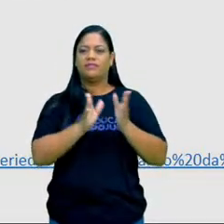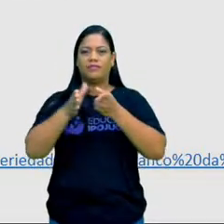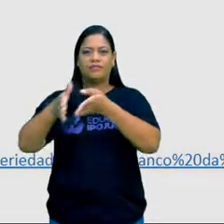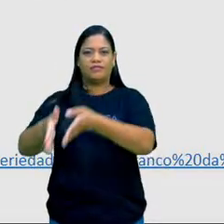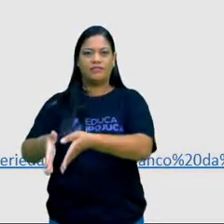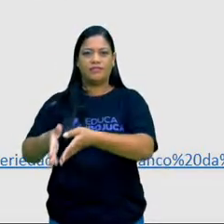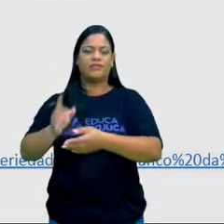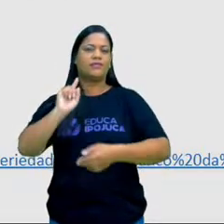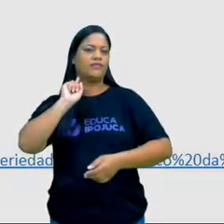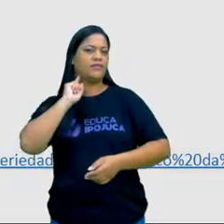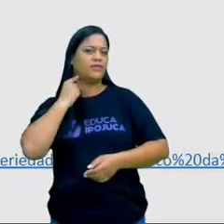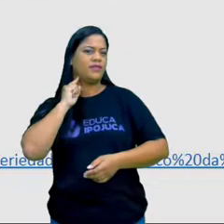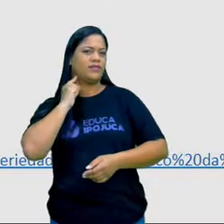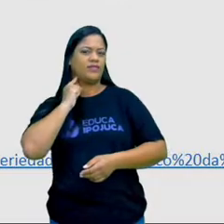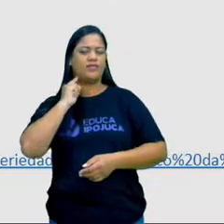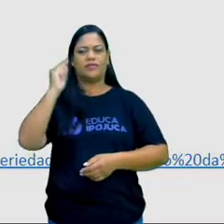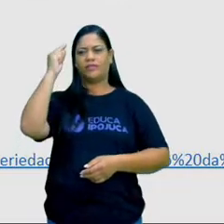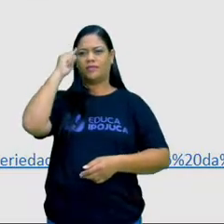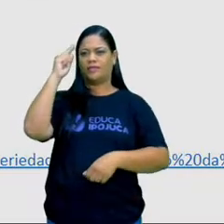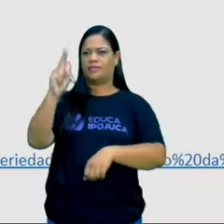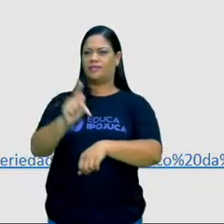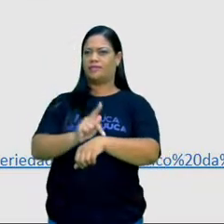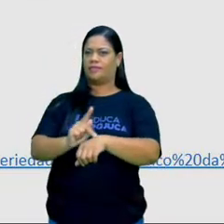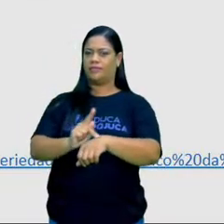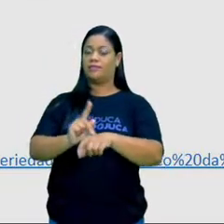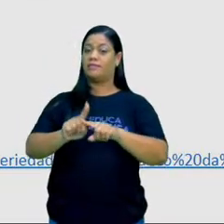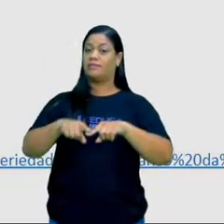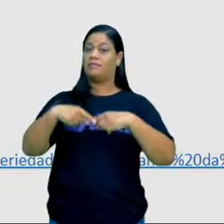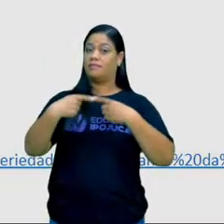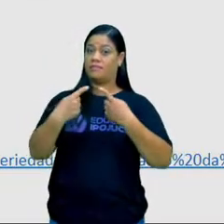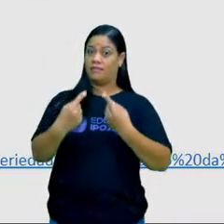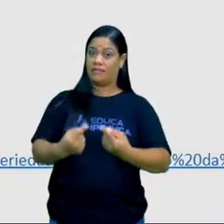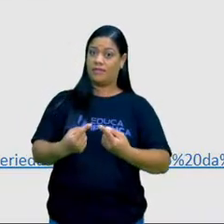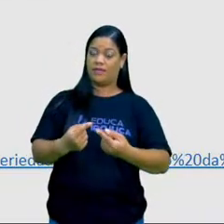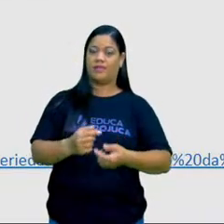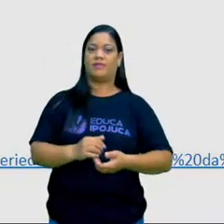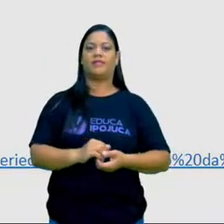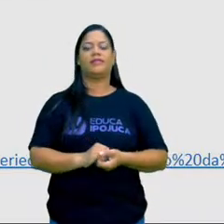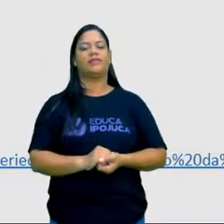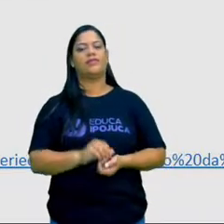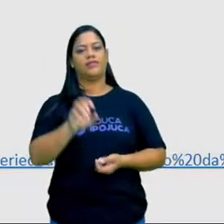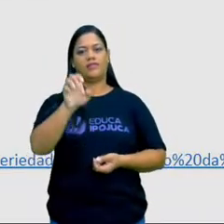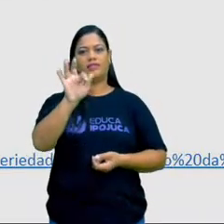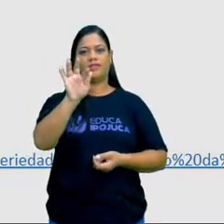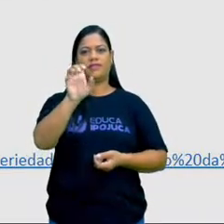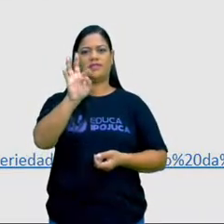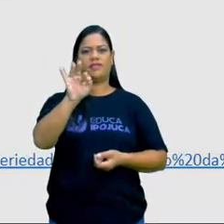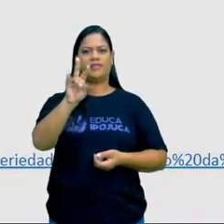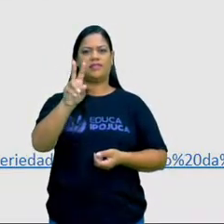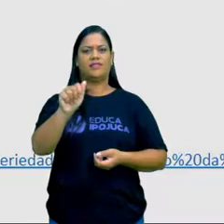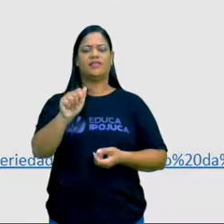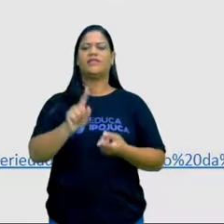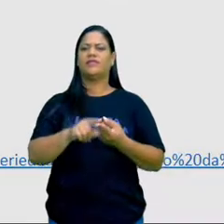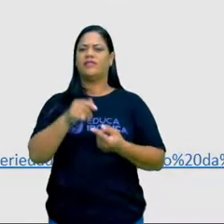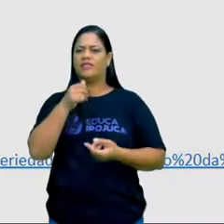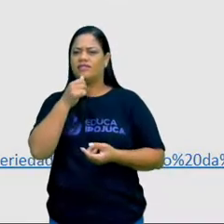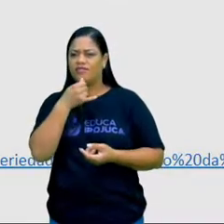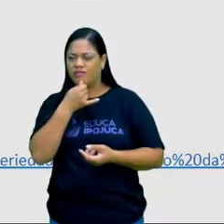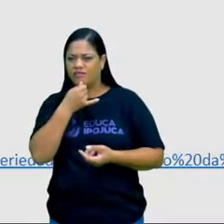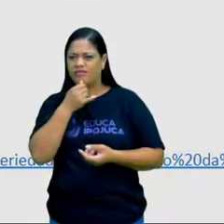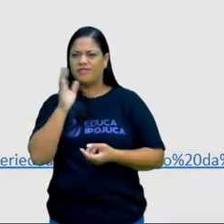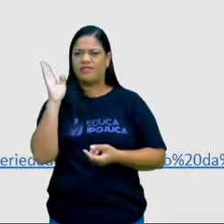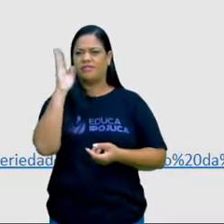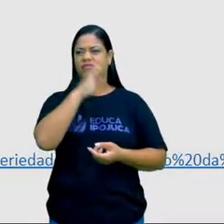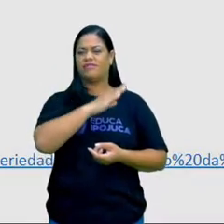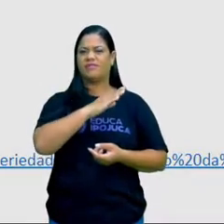sujeira. É isso que a gente lembra quando pensa no preto. Mas a associação efetiva também vem tristeza, mal,